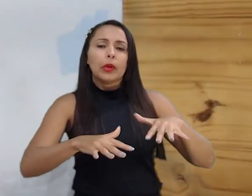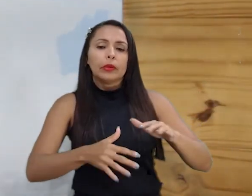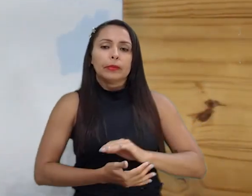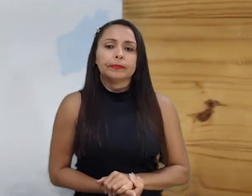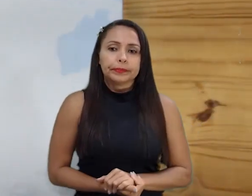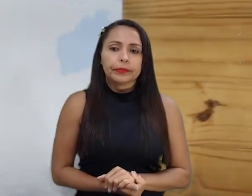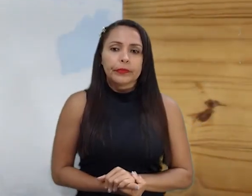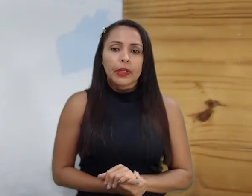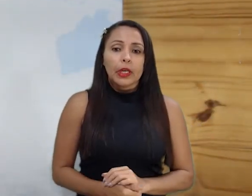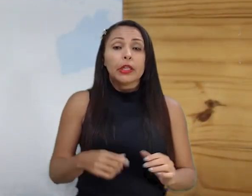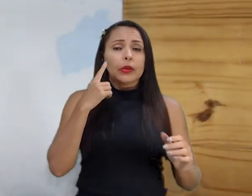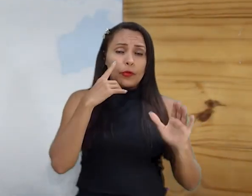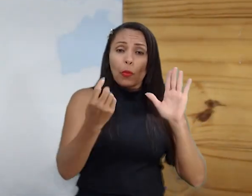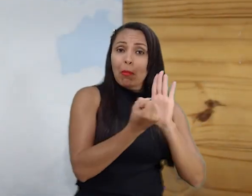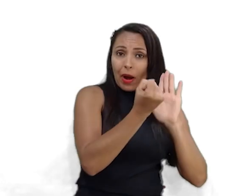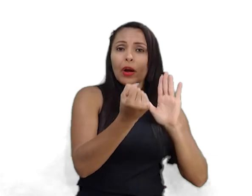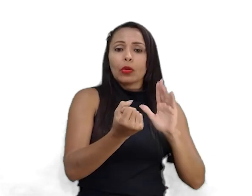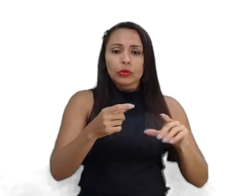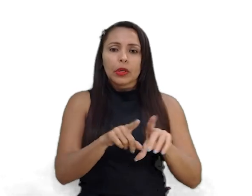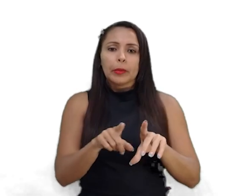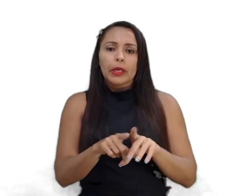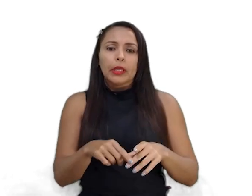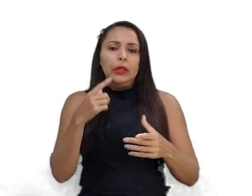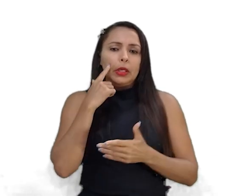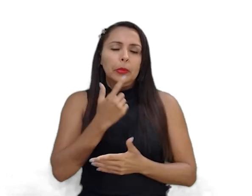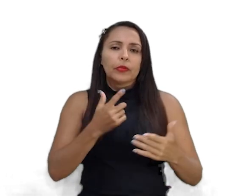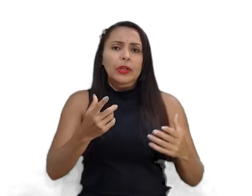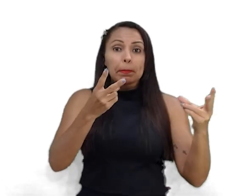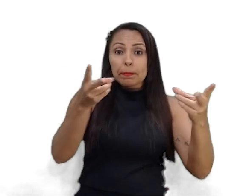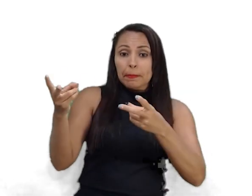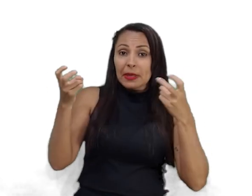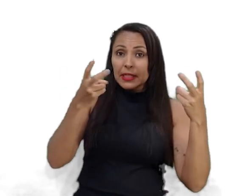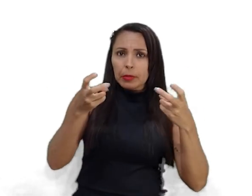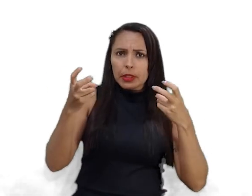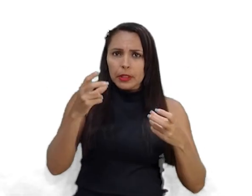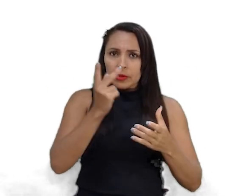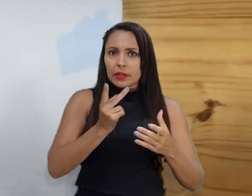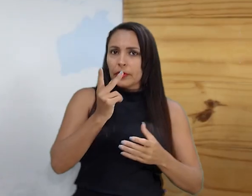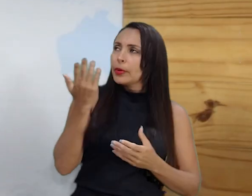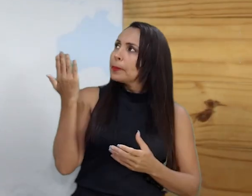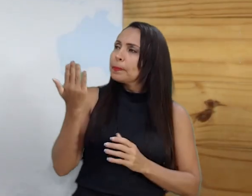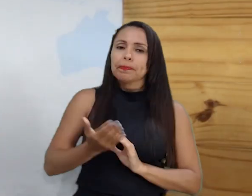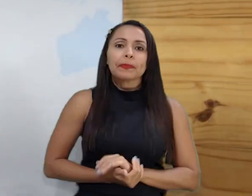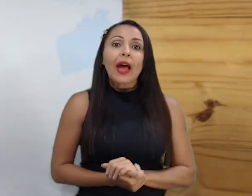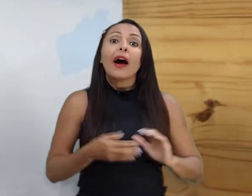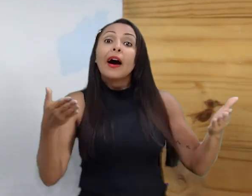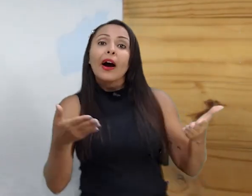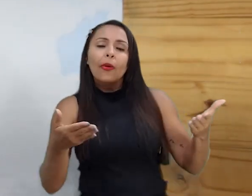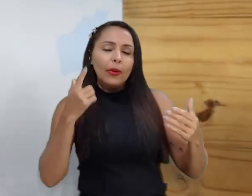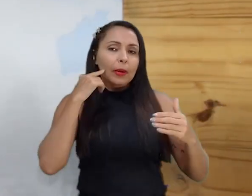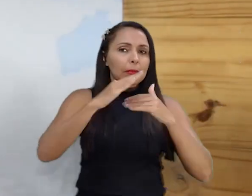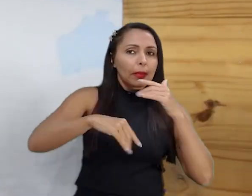explosão. Isso foi um grande marco para o design gráfico, como fica bem perceptível nessas obras. Agora,